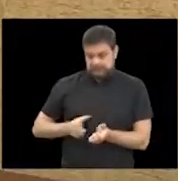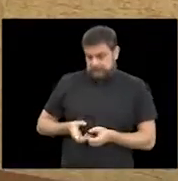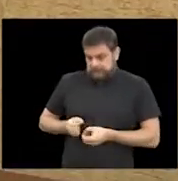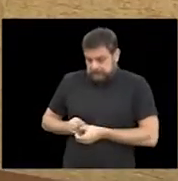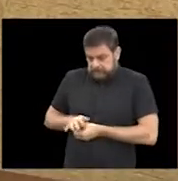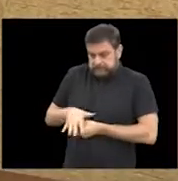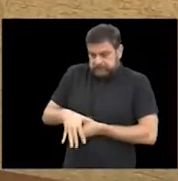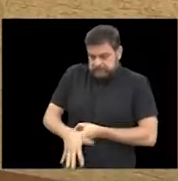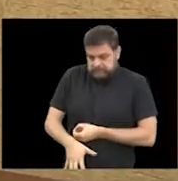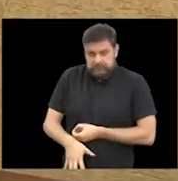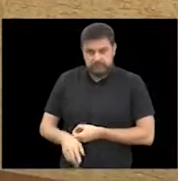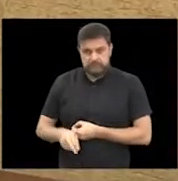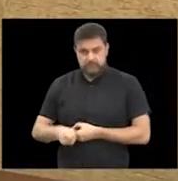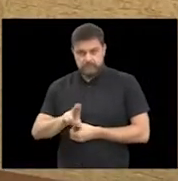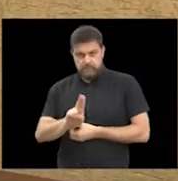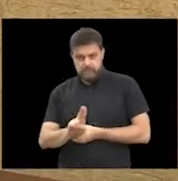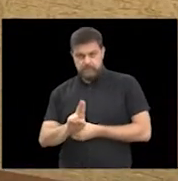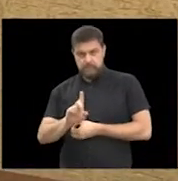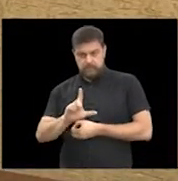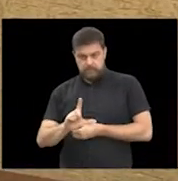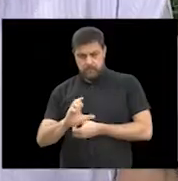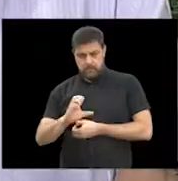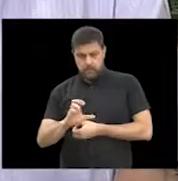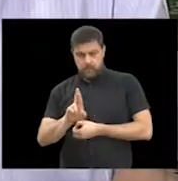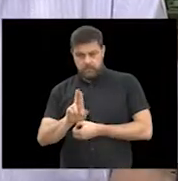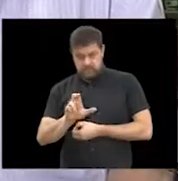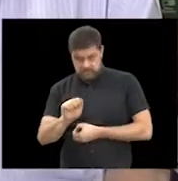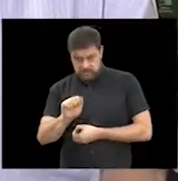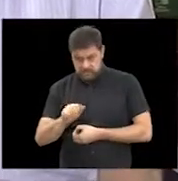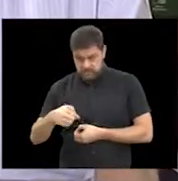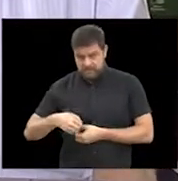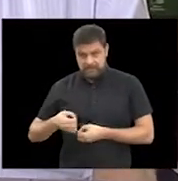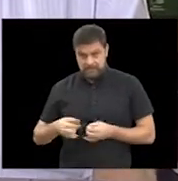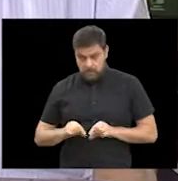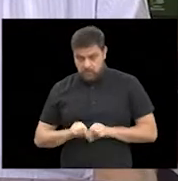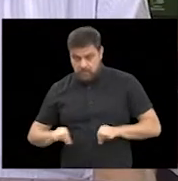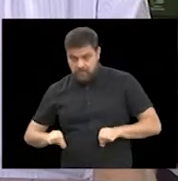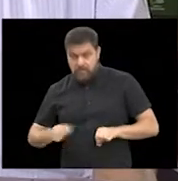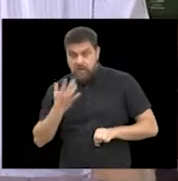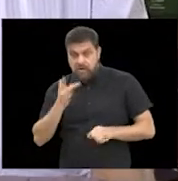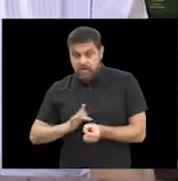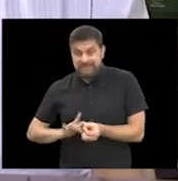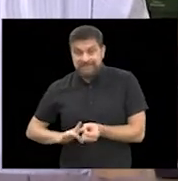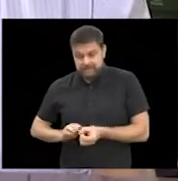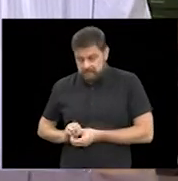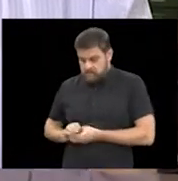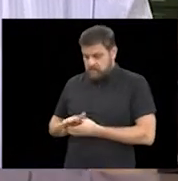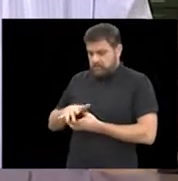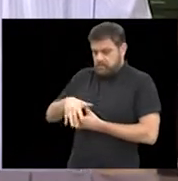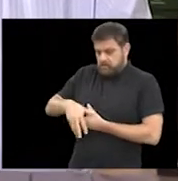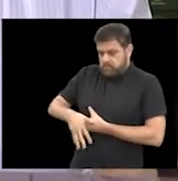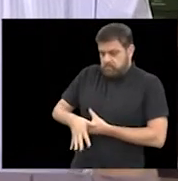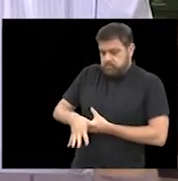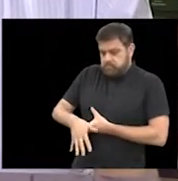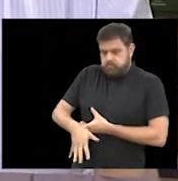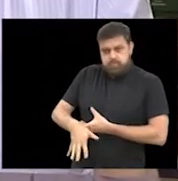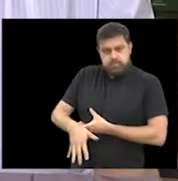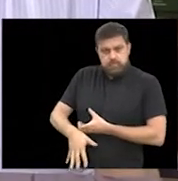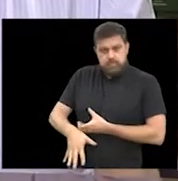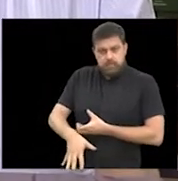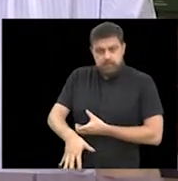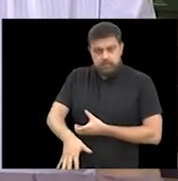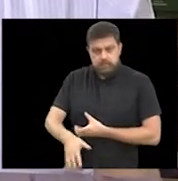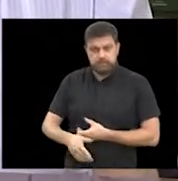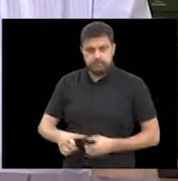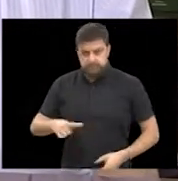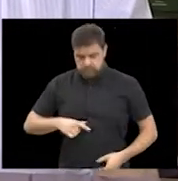Que a gente chama de perfuração da úlcera. Não, ela perfura só o vaso sanguíneo, ela não perfurou em peritônio livre. Sim.